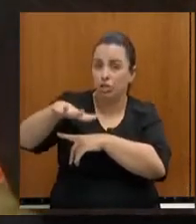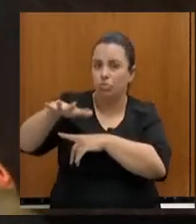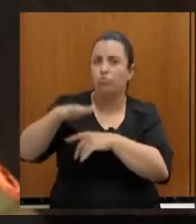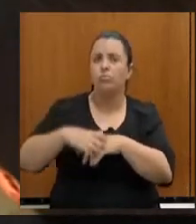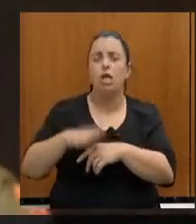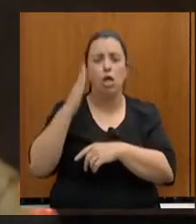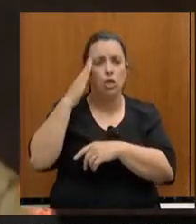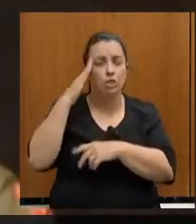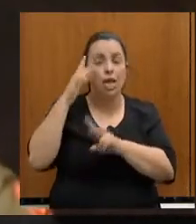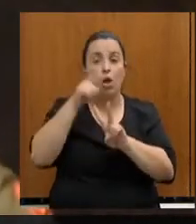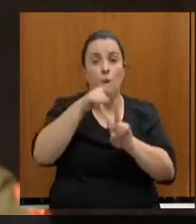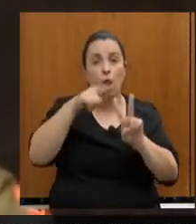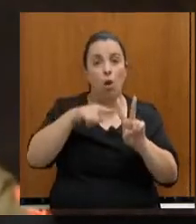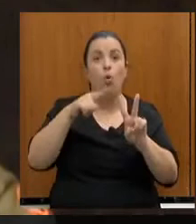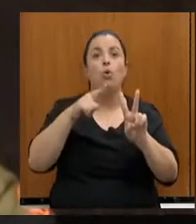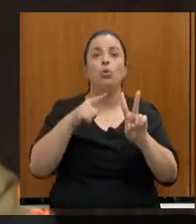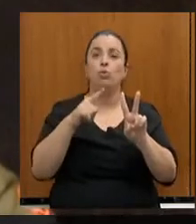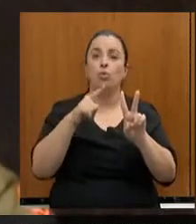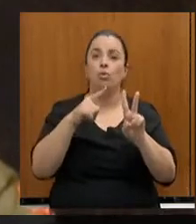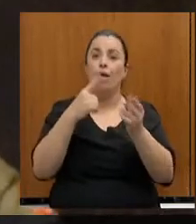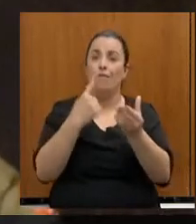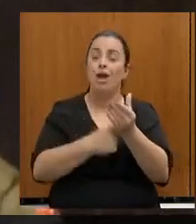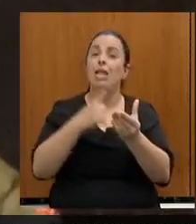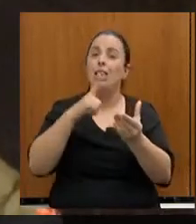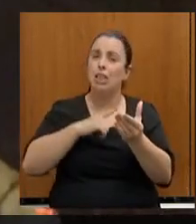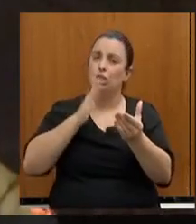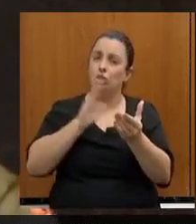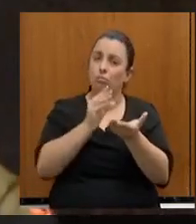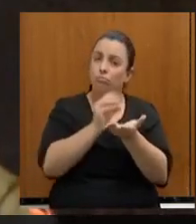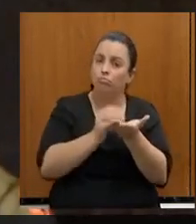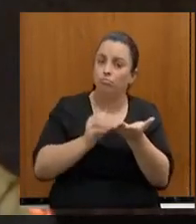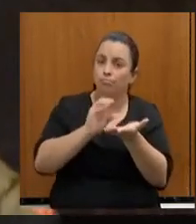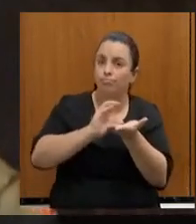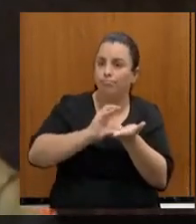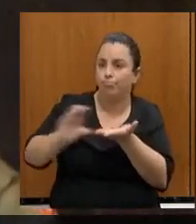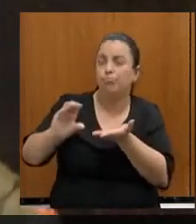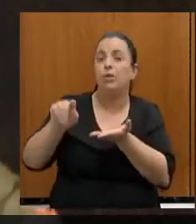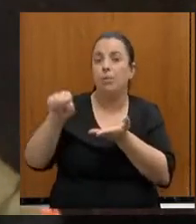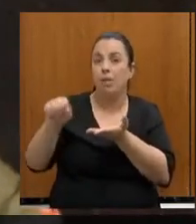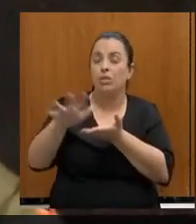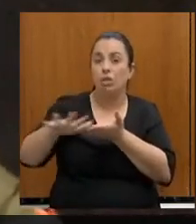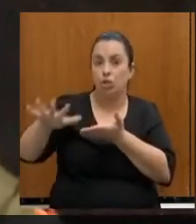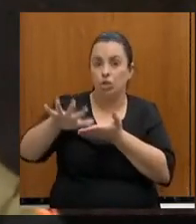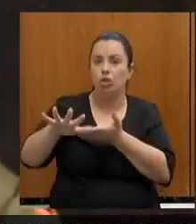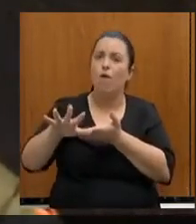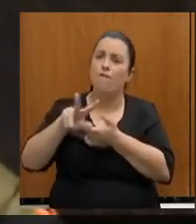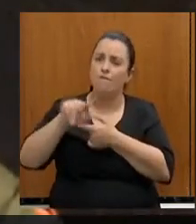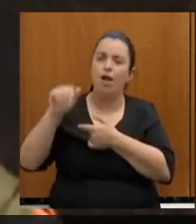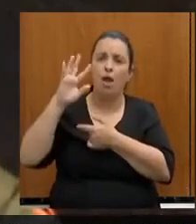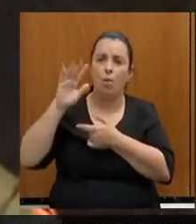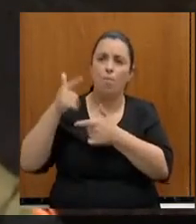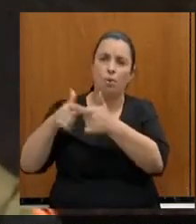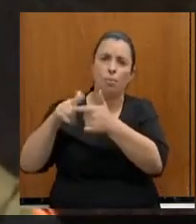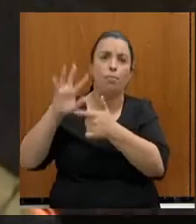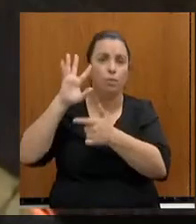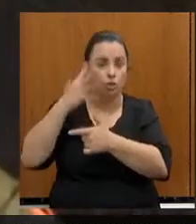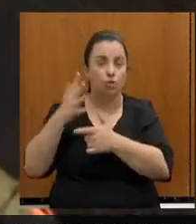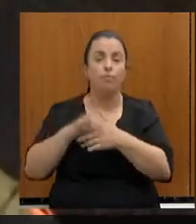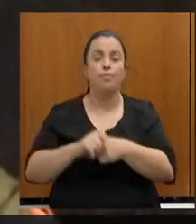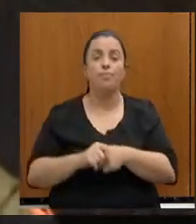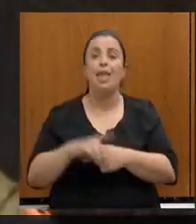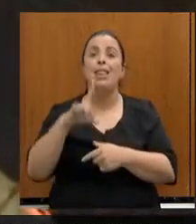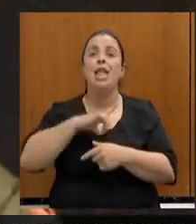com a cor da Vale resolveram o problema hídrico daquela região nós temos mais de 9 bilhões de